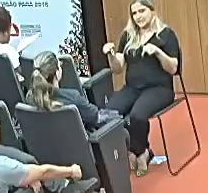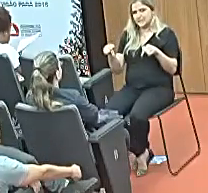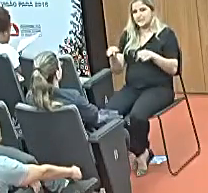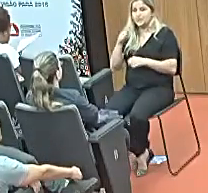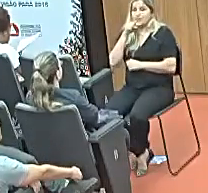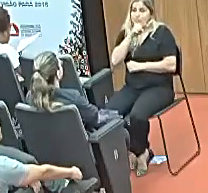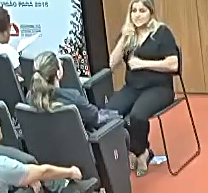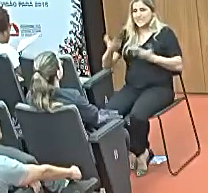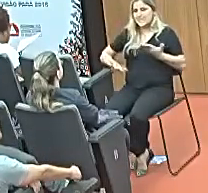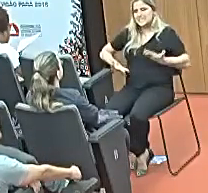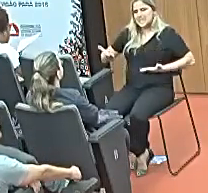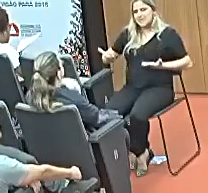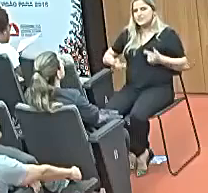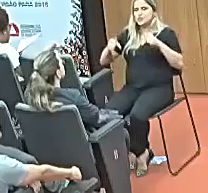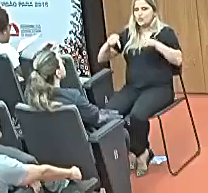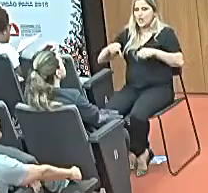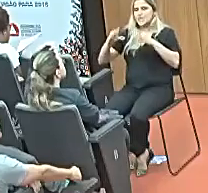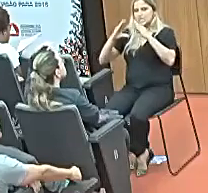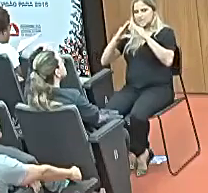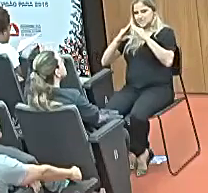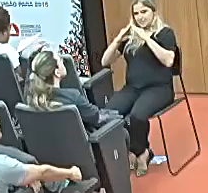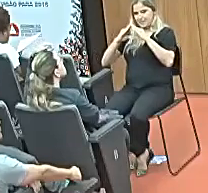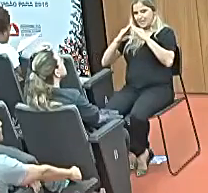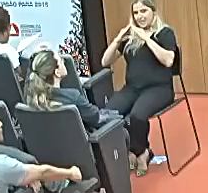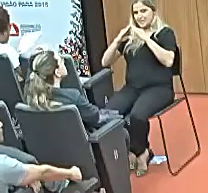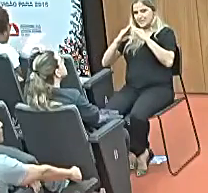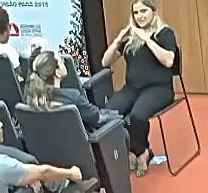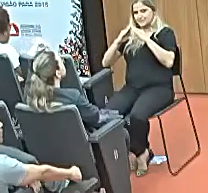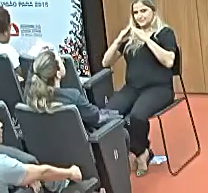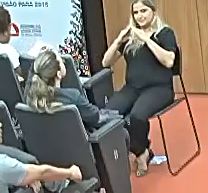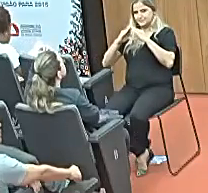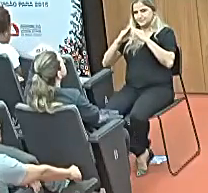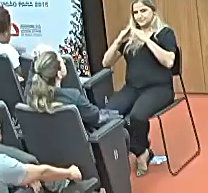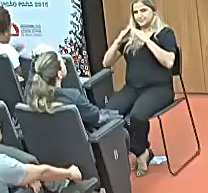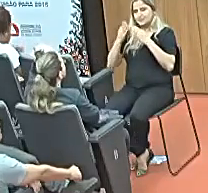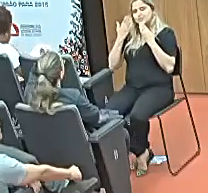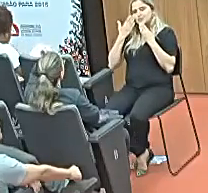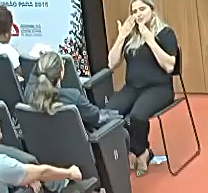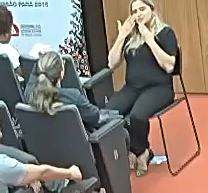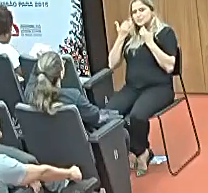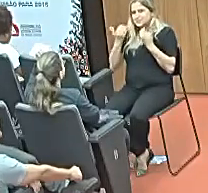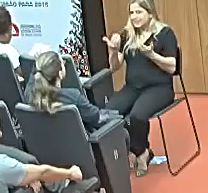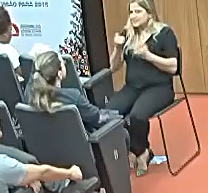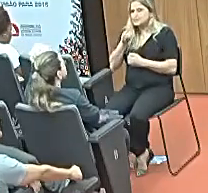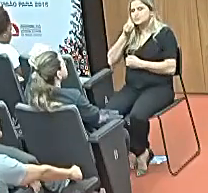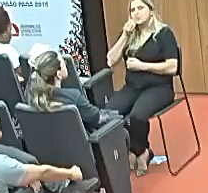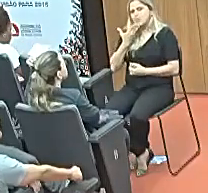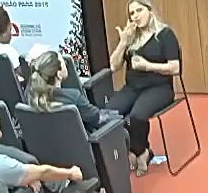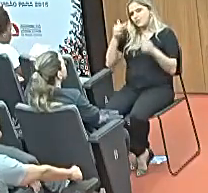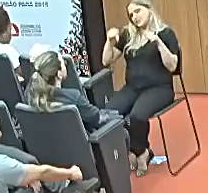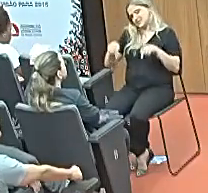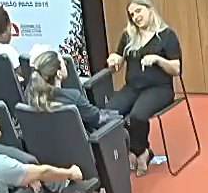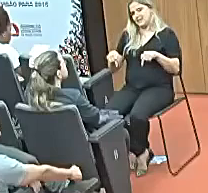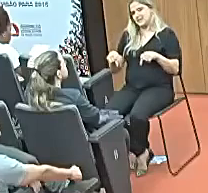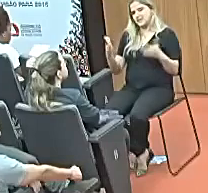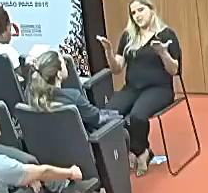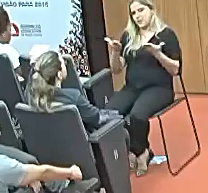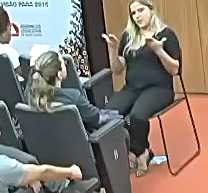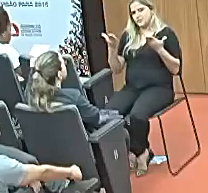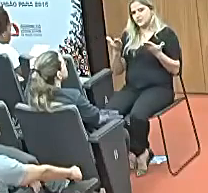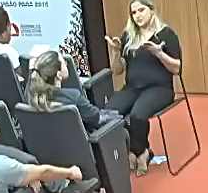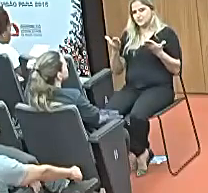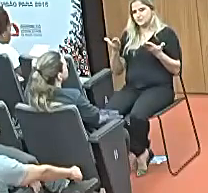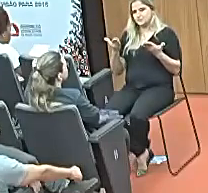é servidor dessa casa né é muito prazeroso muita felicidade receber aqui hoje